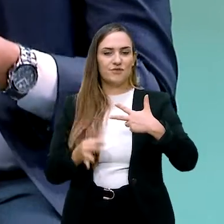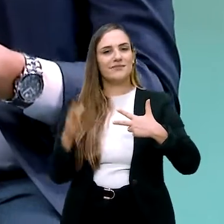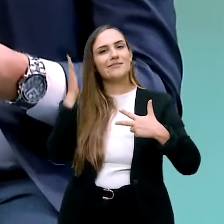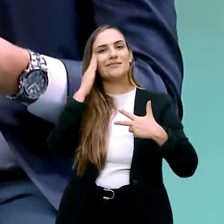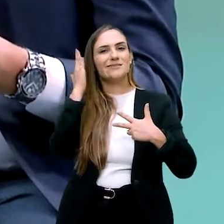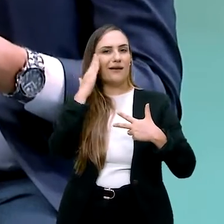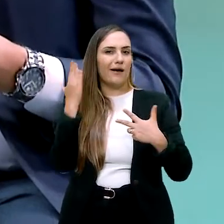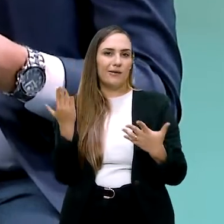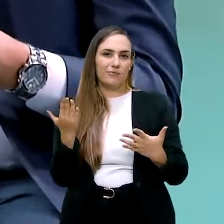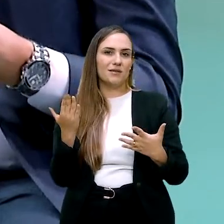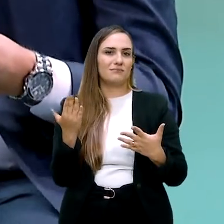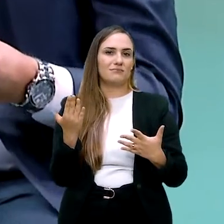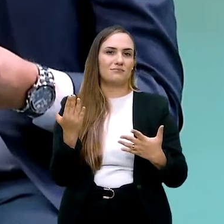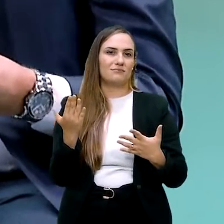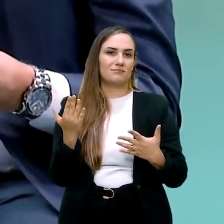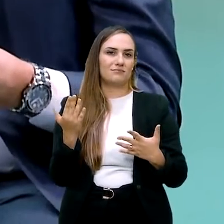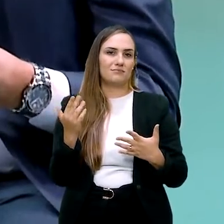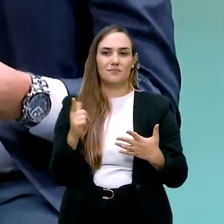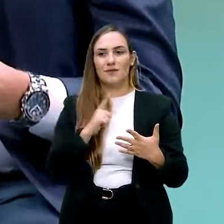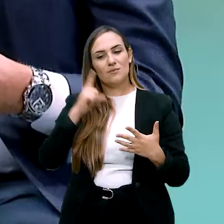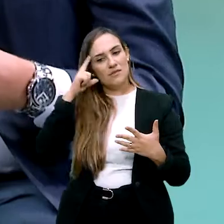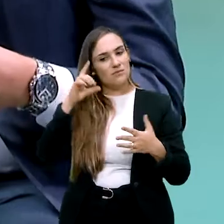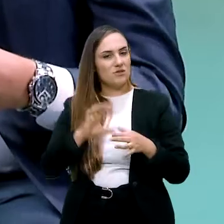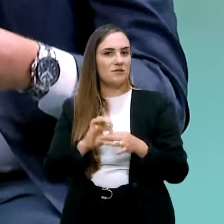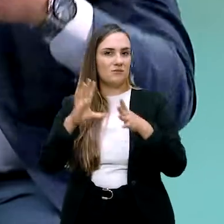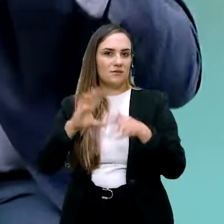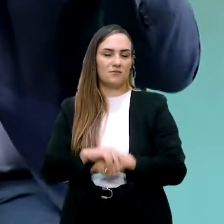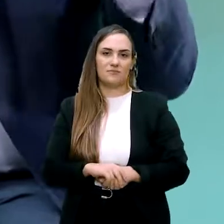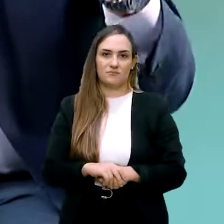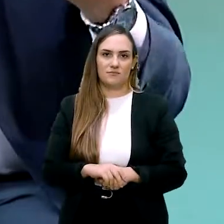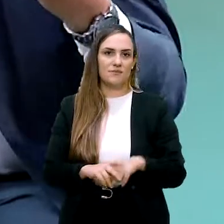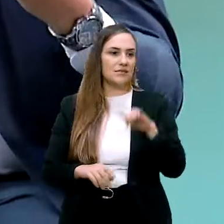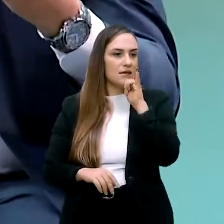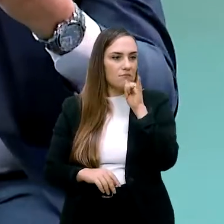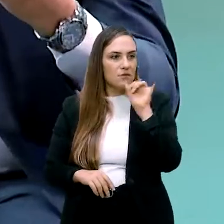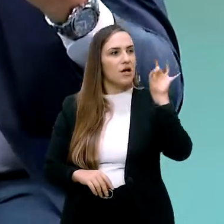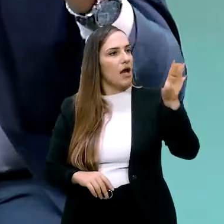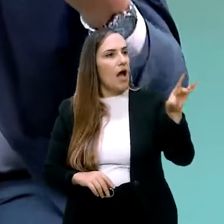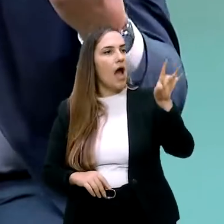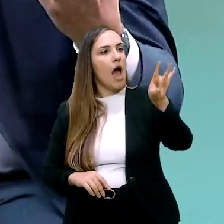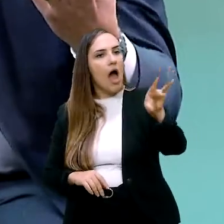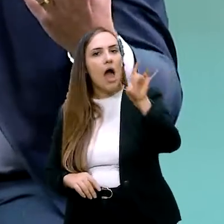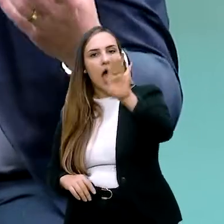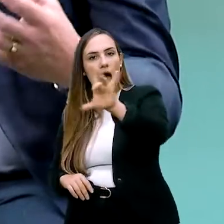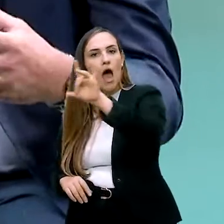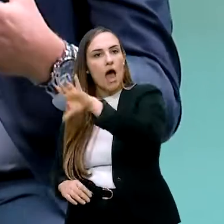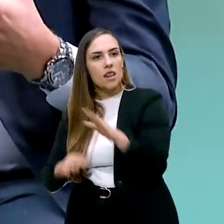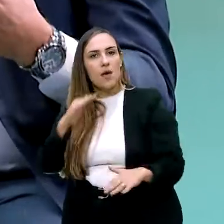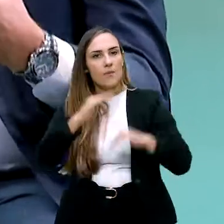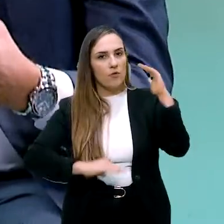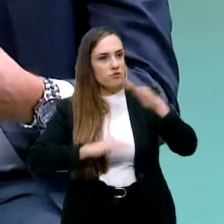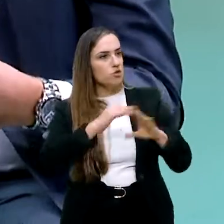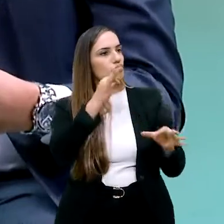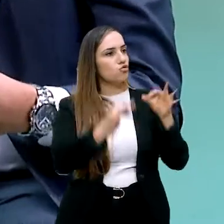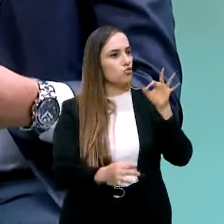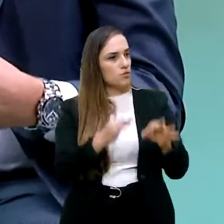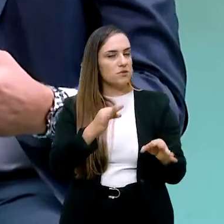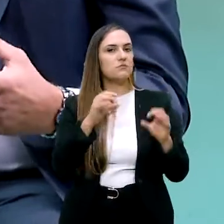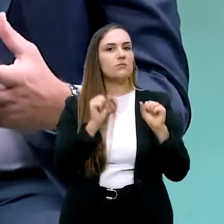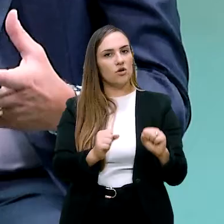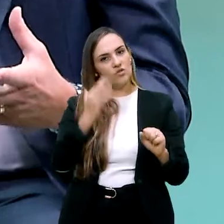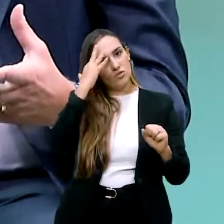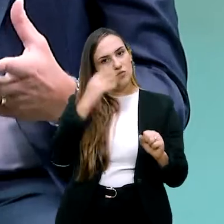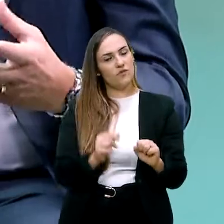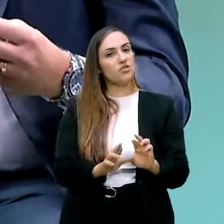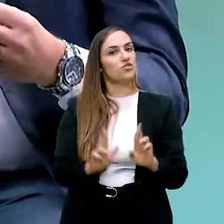consistência a liberdade de pensamento. Né? Os julgadores, cada um, na sua forma de pensar, pode sim proferir uma